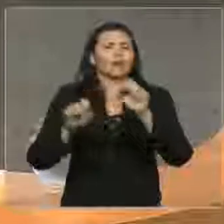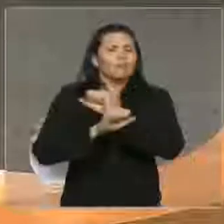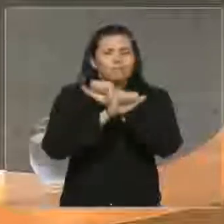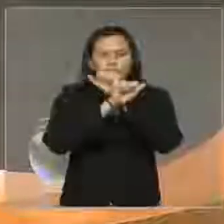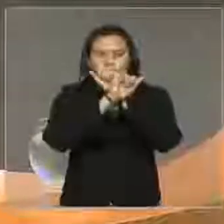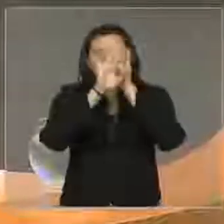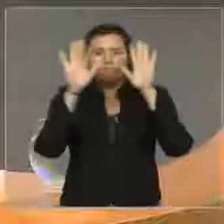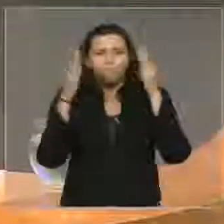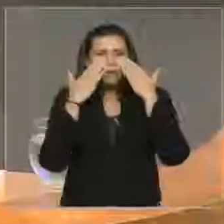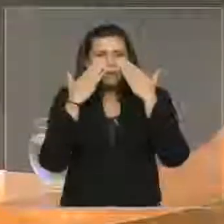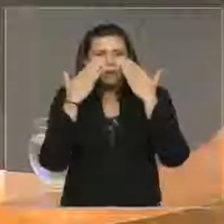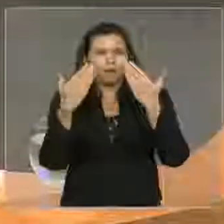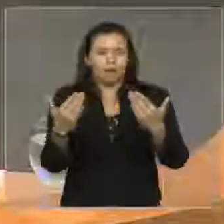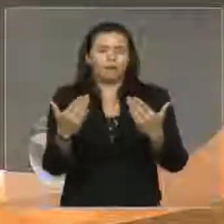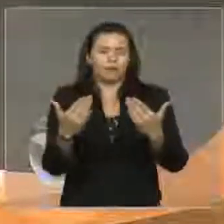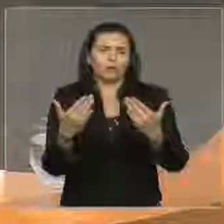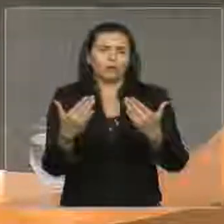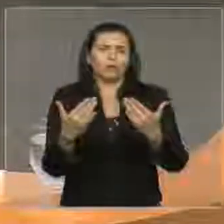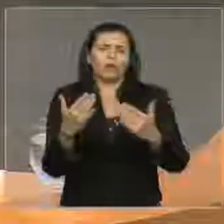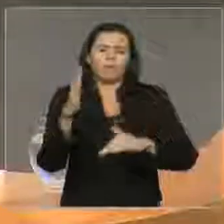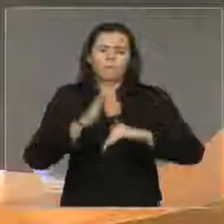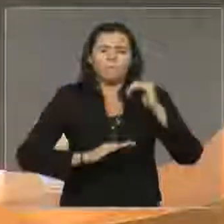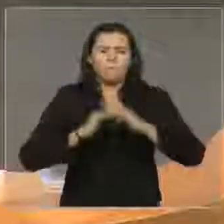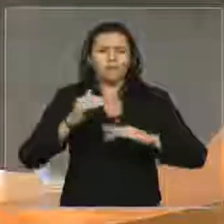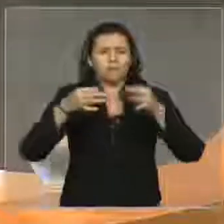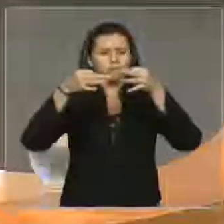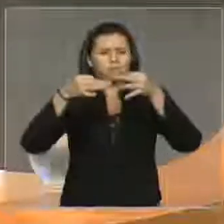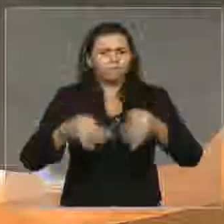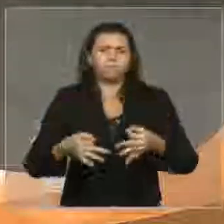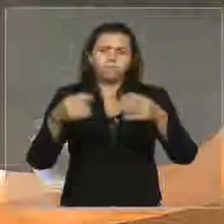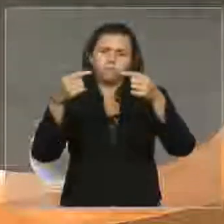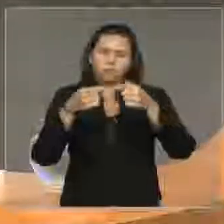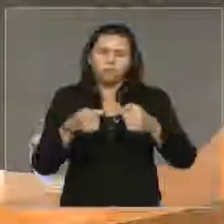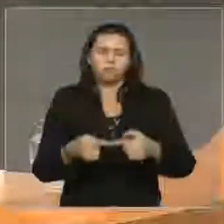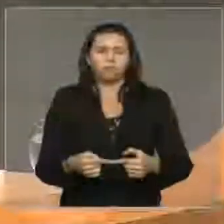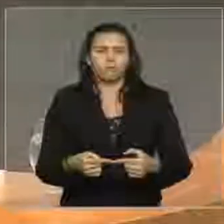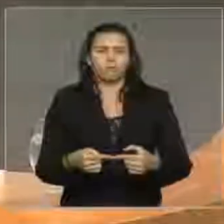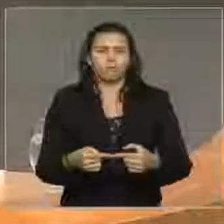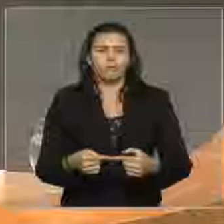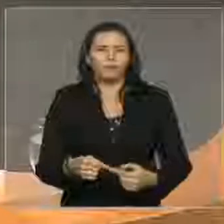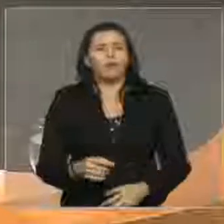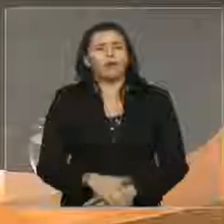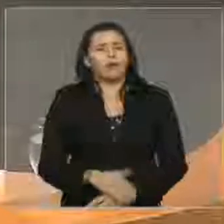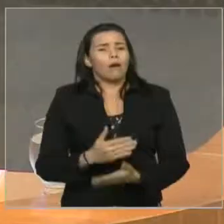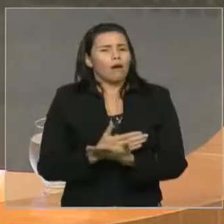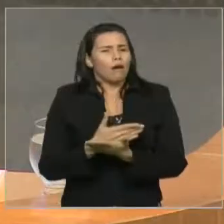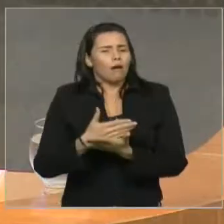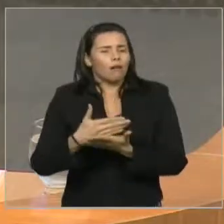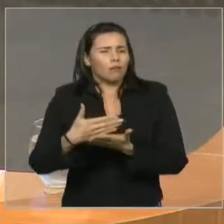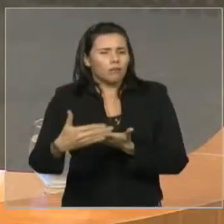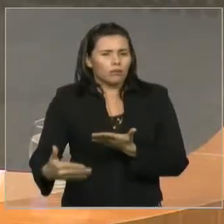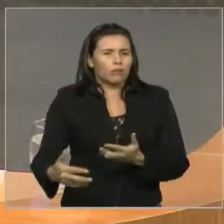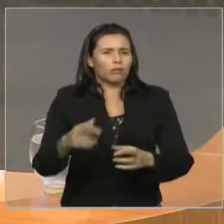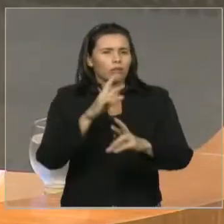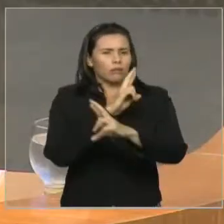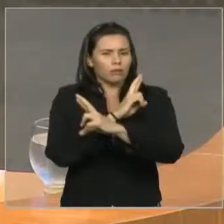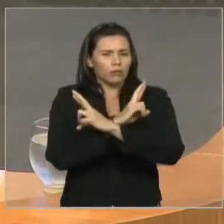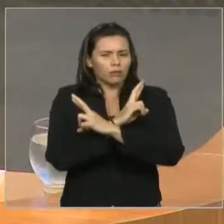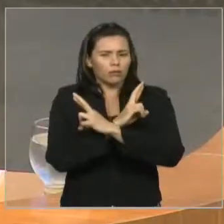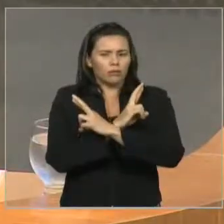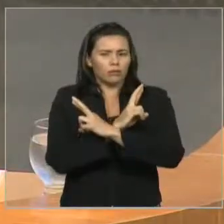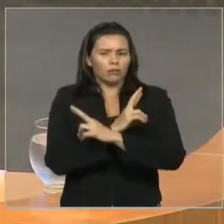nossos valores. Em sua origem, a Receita já portava em seu DNA o gene do